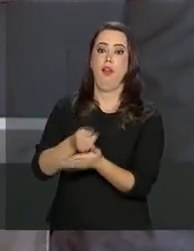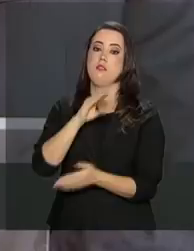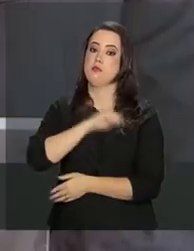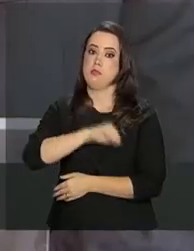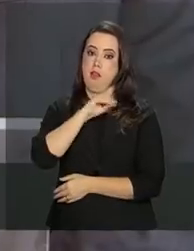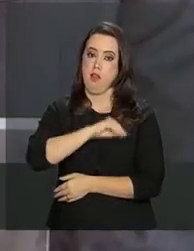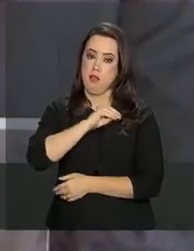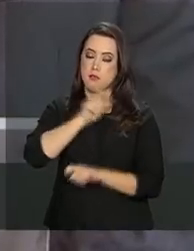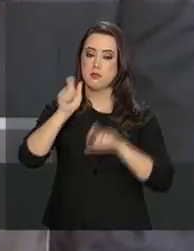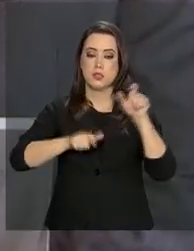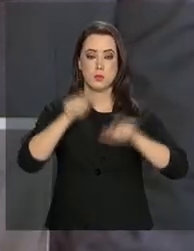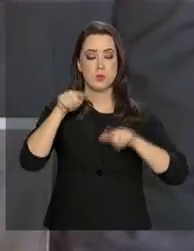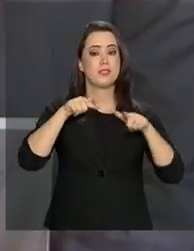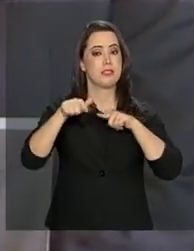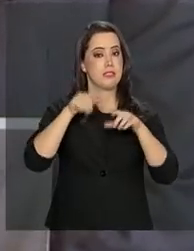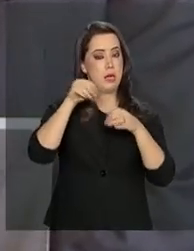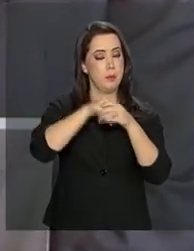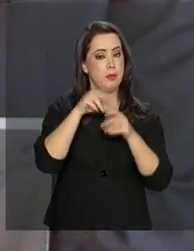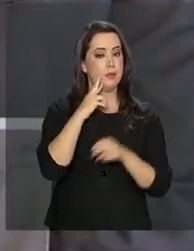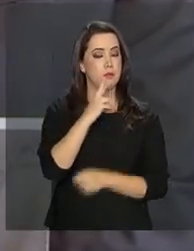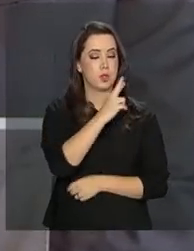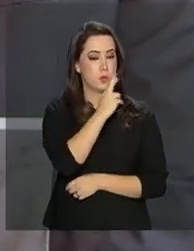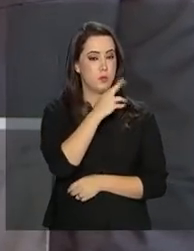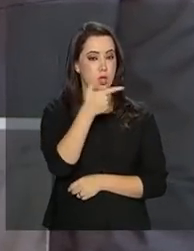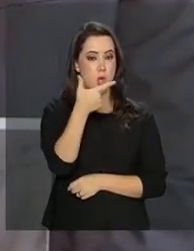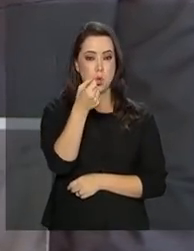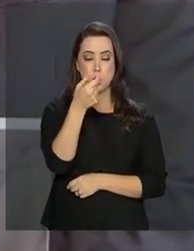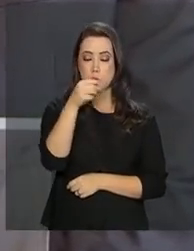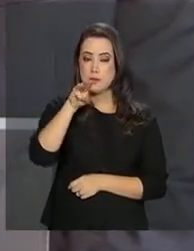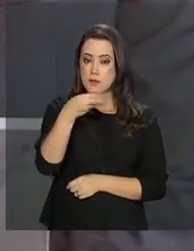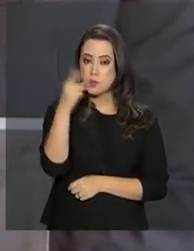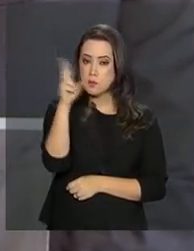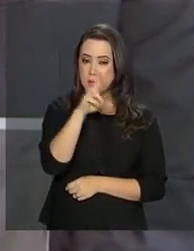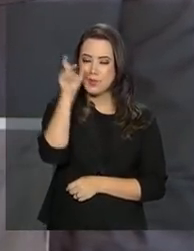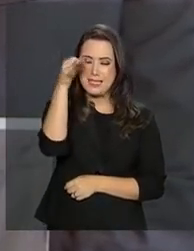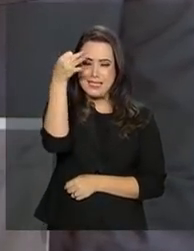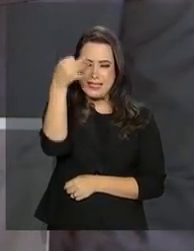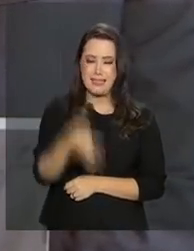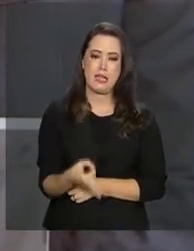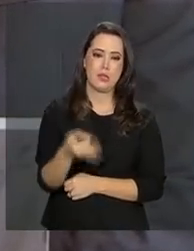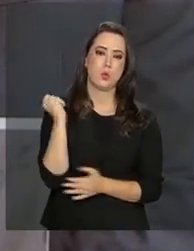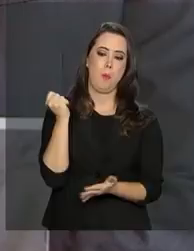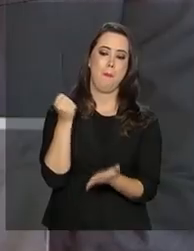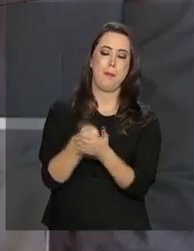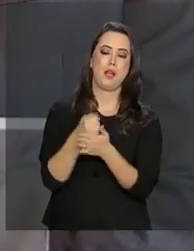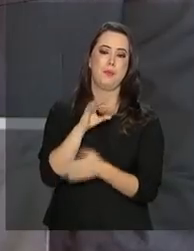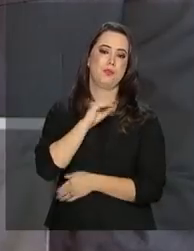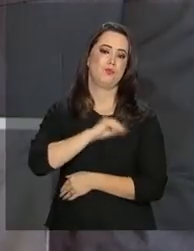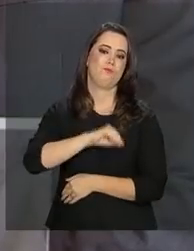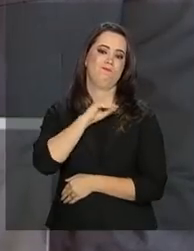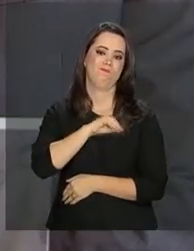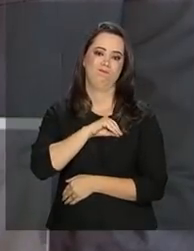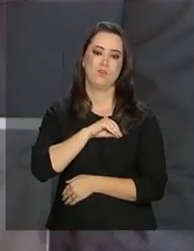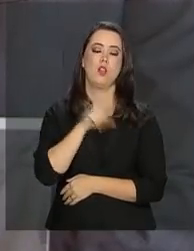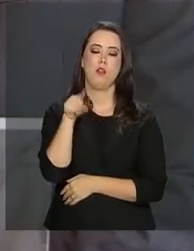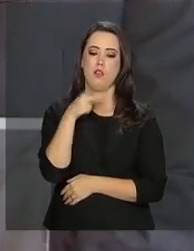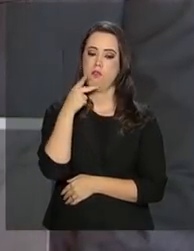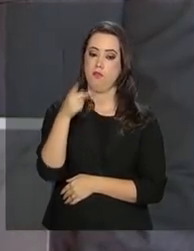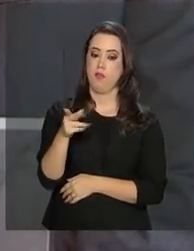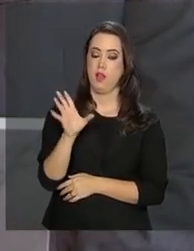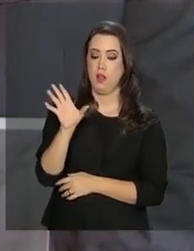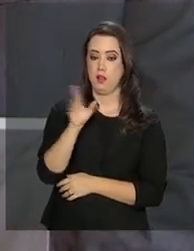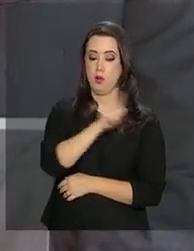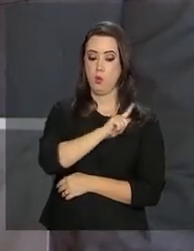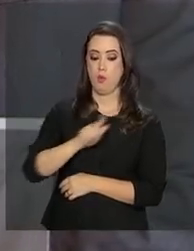do estado os 200 milhões são exatamente o valor devido em salários é o que afirma o interventor